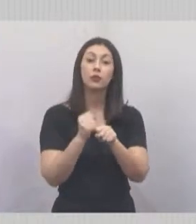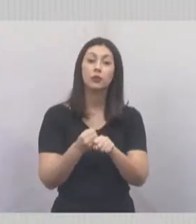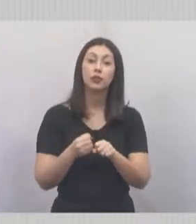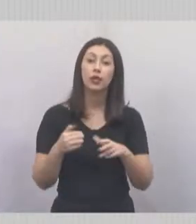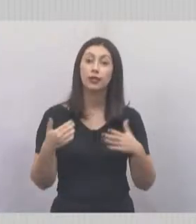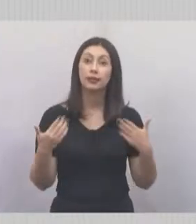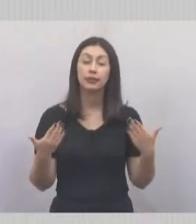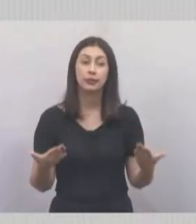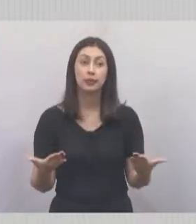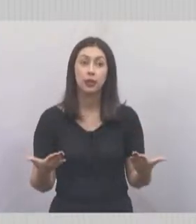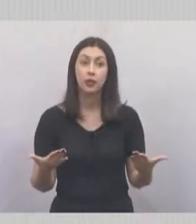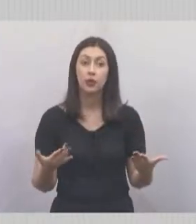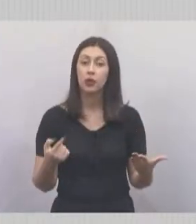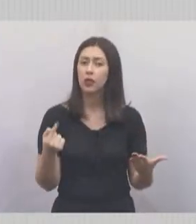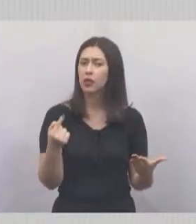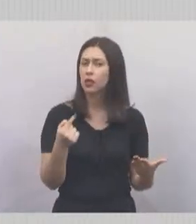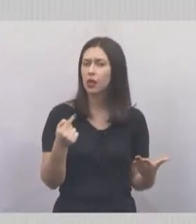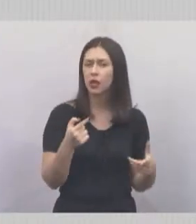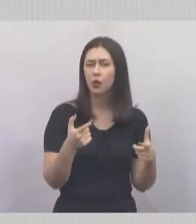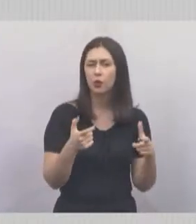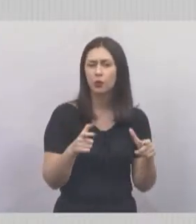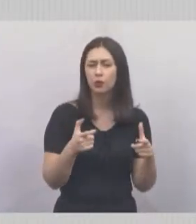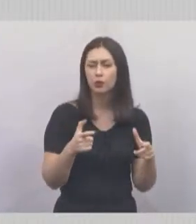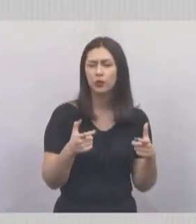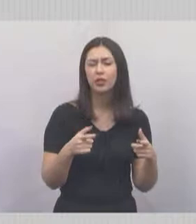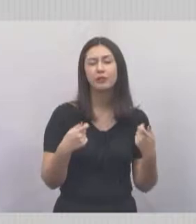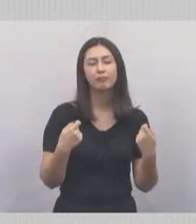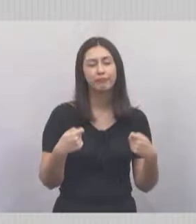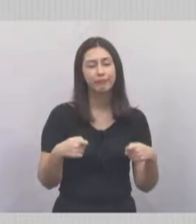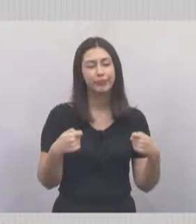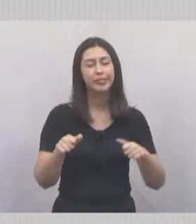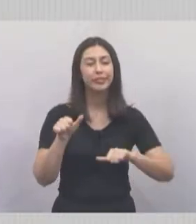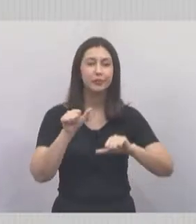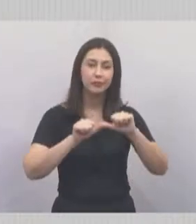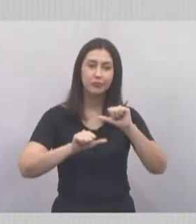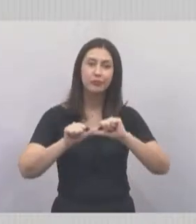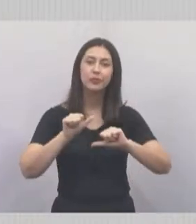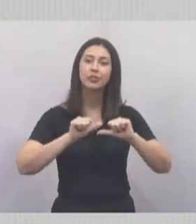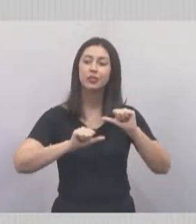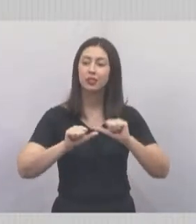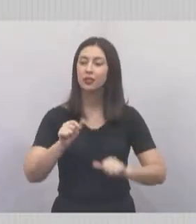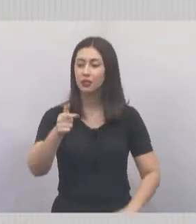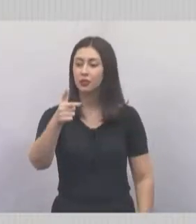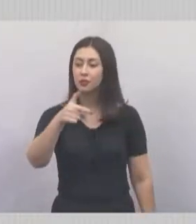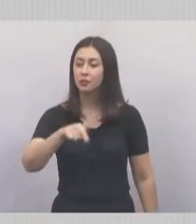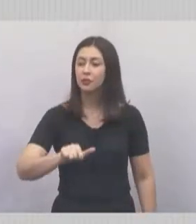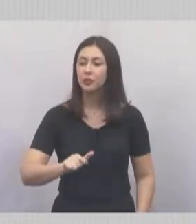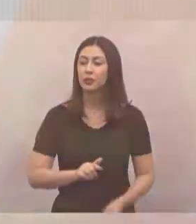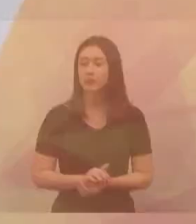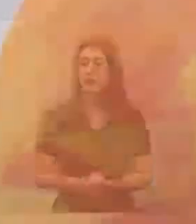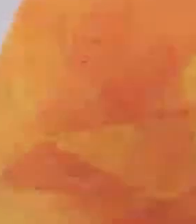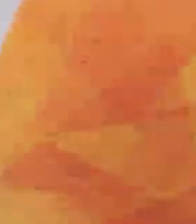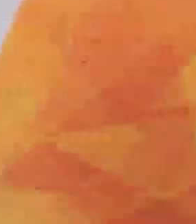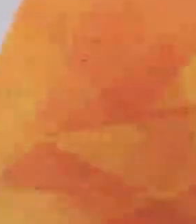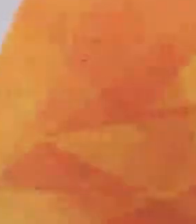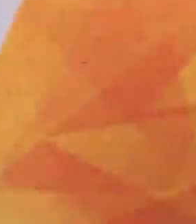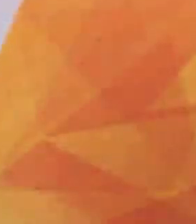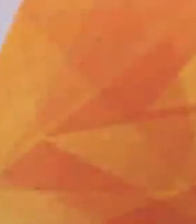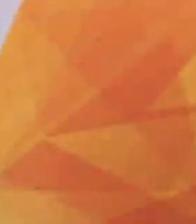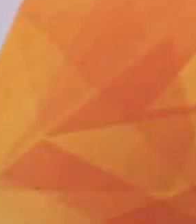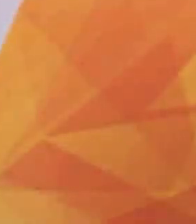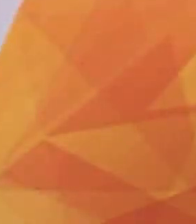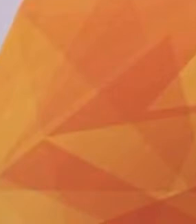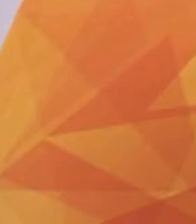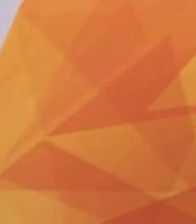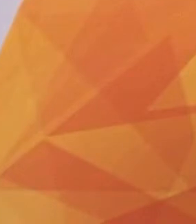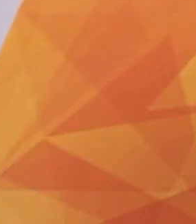Então, aquele local dele terá que ser mudado. Pode ir para uma próxima? E